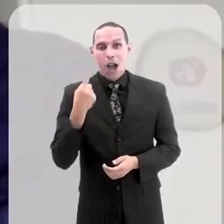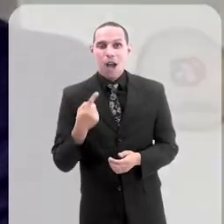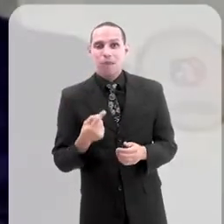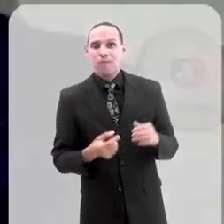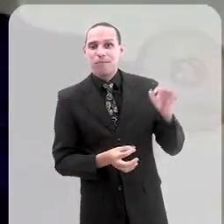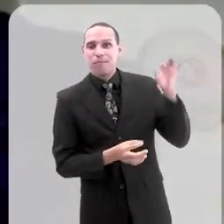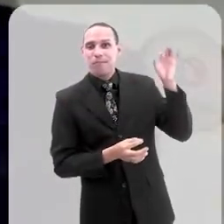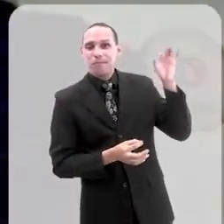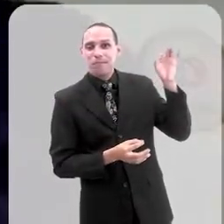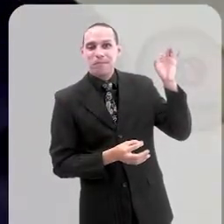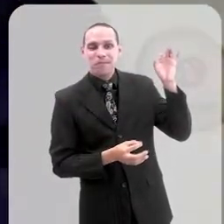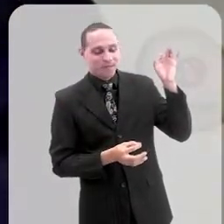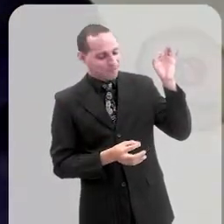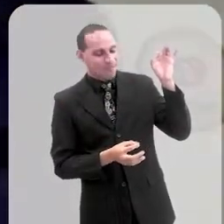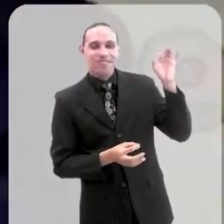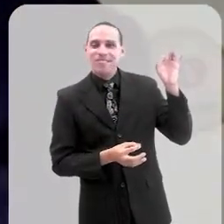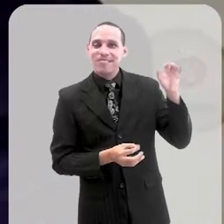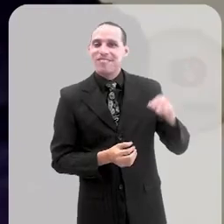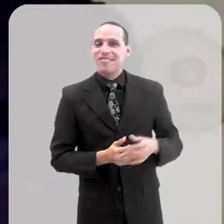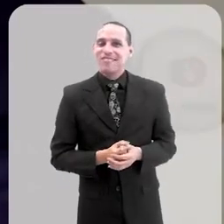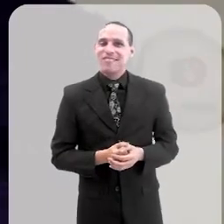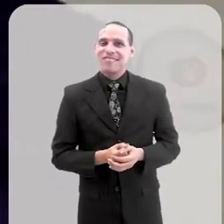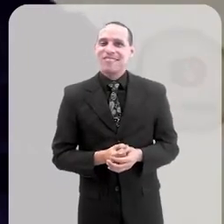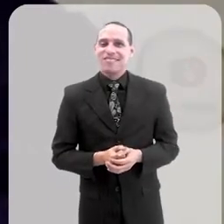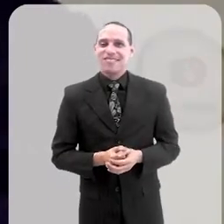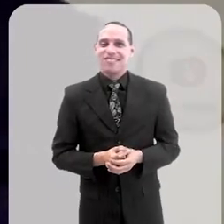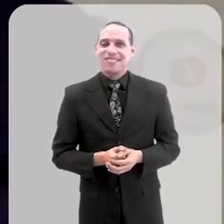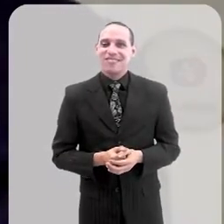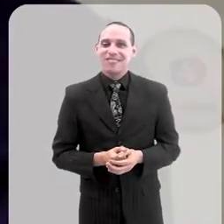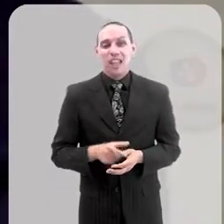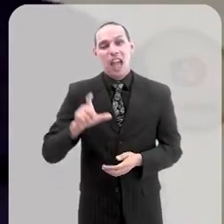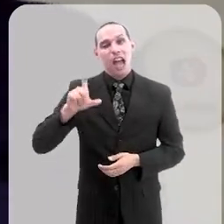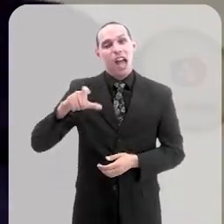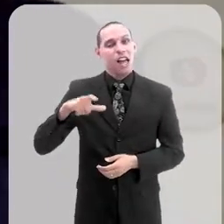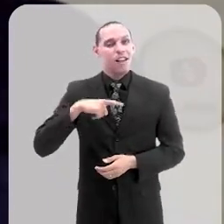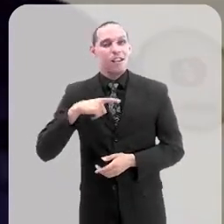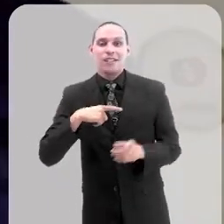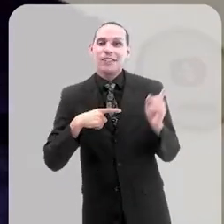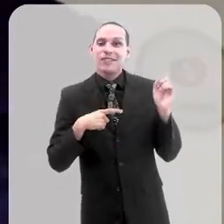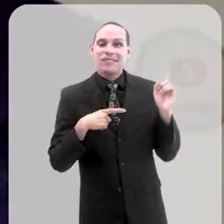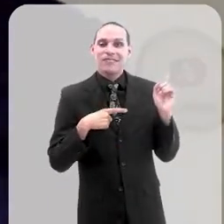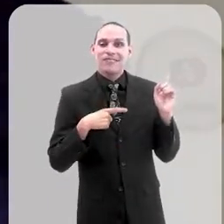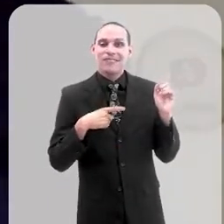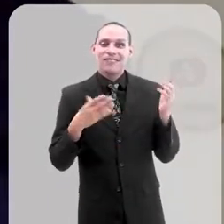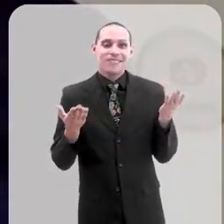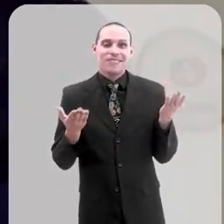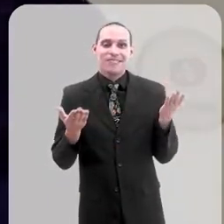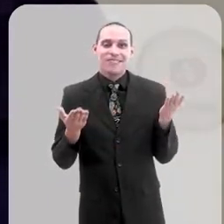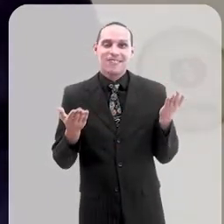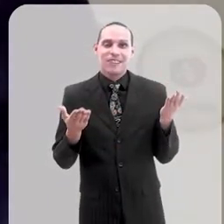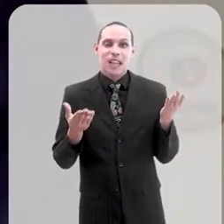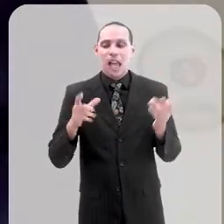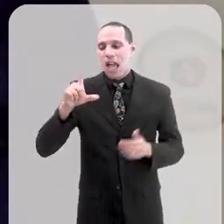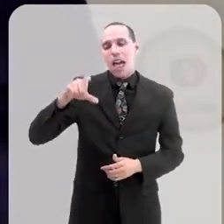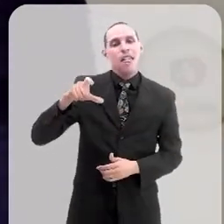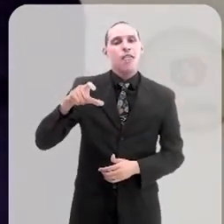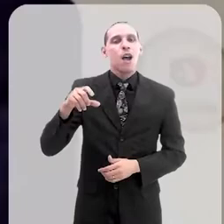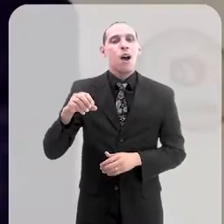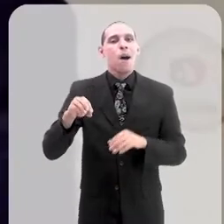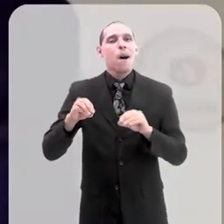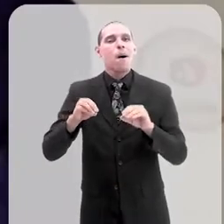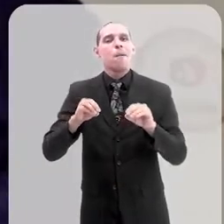prancha, assim, por exemplo, né? Eu tenho uma prancha, eu tenho um cartão, aqui é uma prancha que a gente chama de cartão